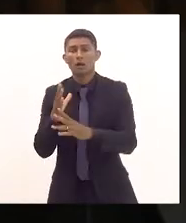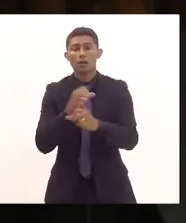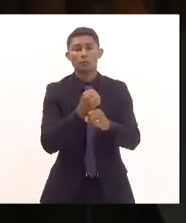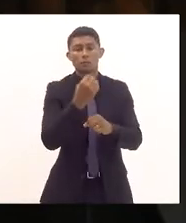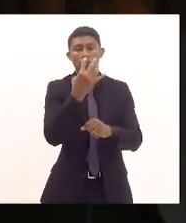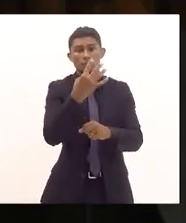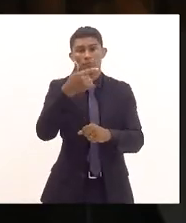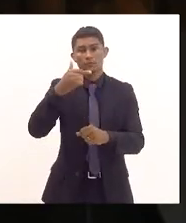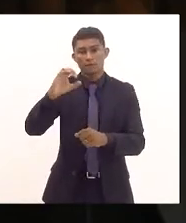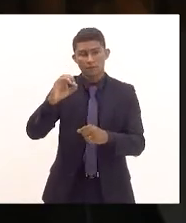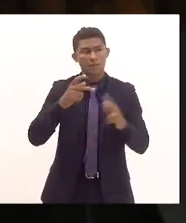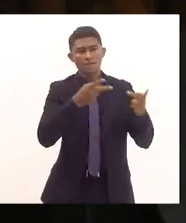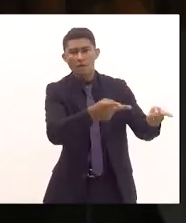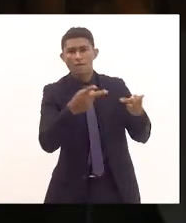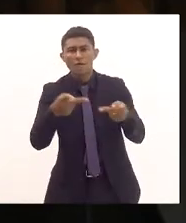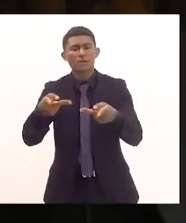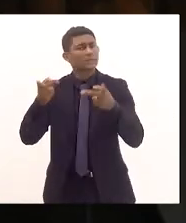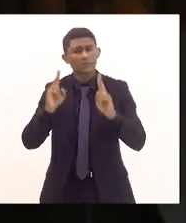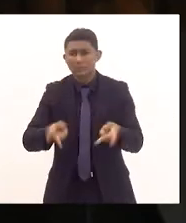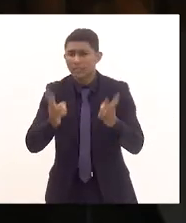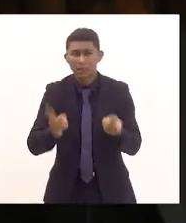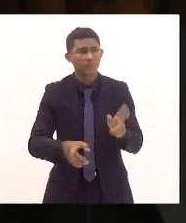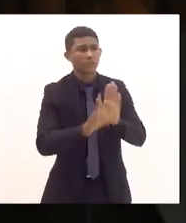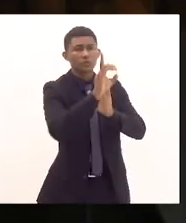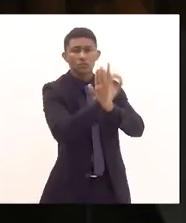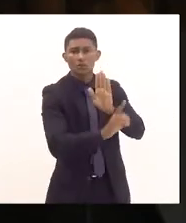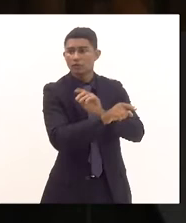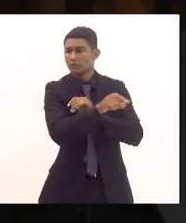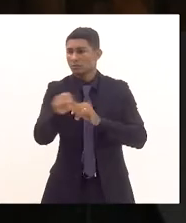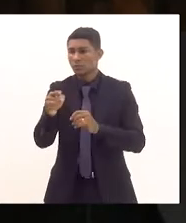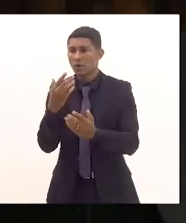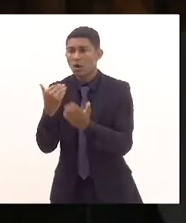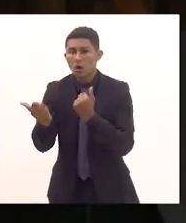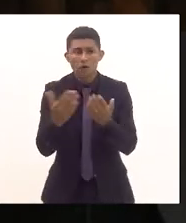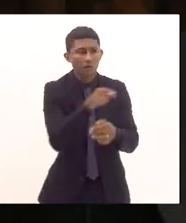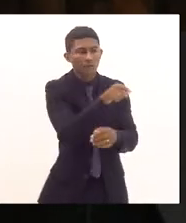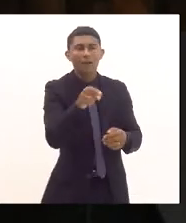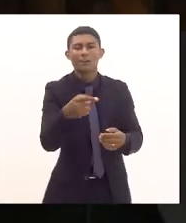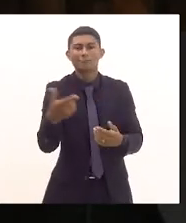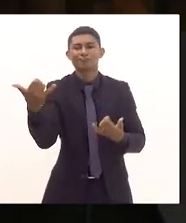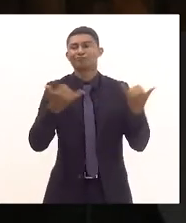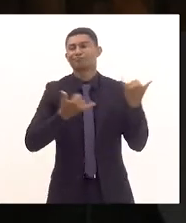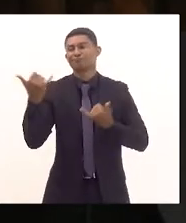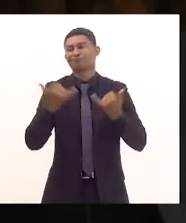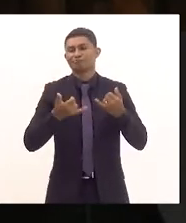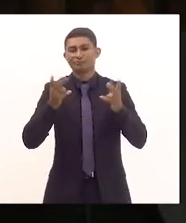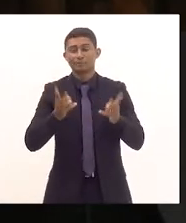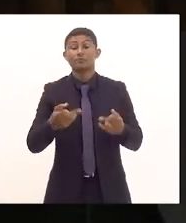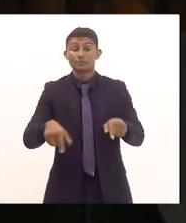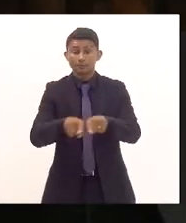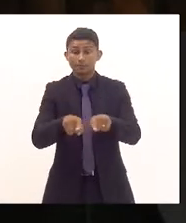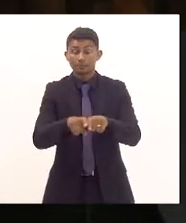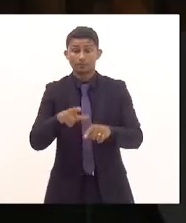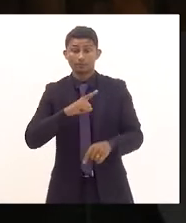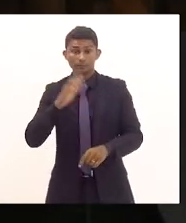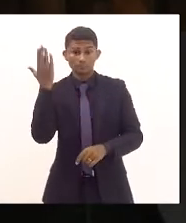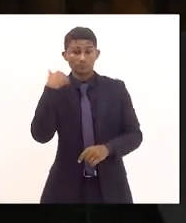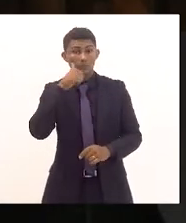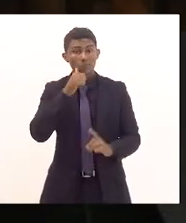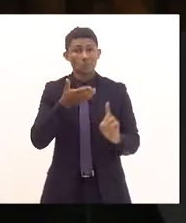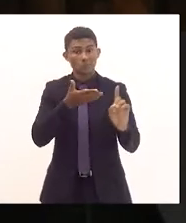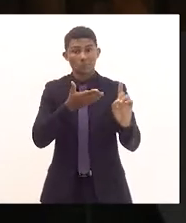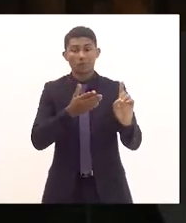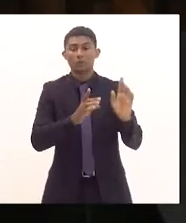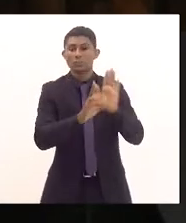converso com o diretor ou diretora Esse é um ponto em comum inclusive teve uma diretora que tem